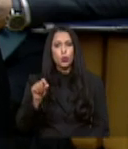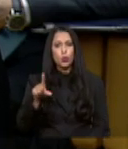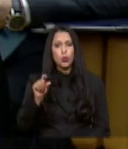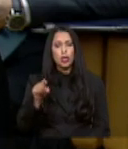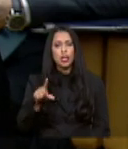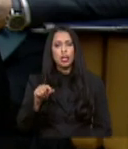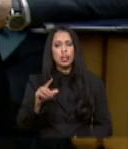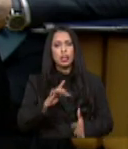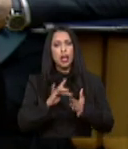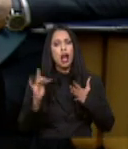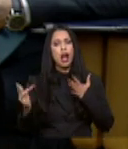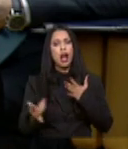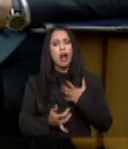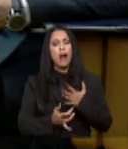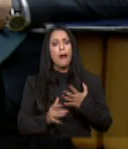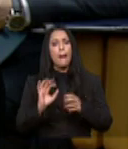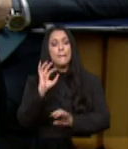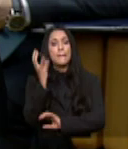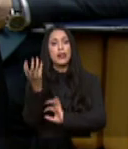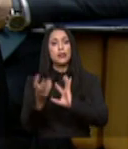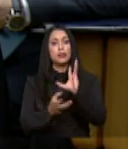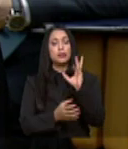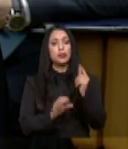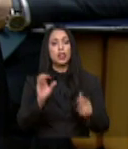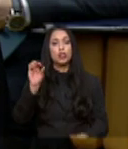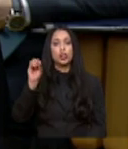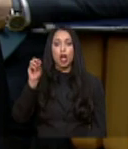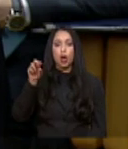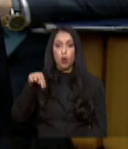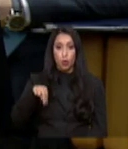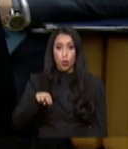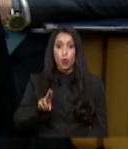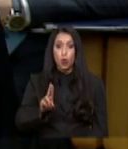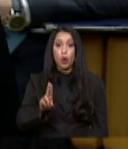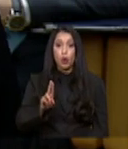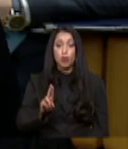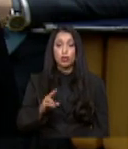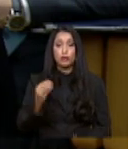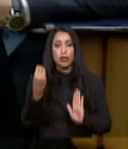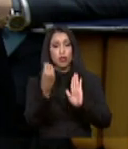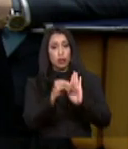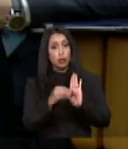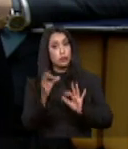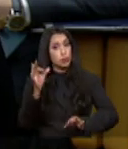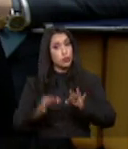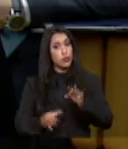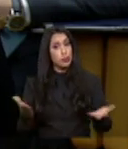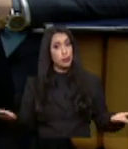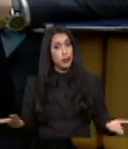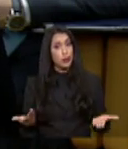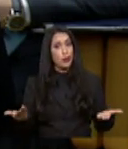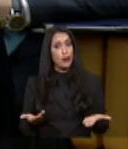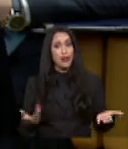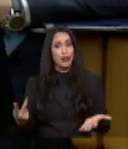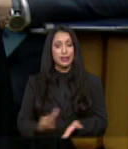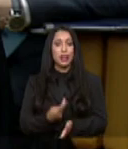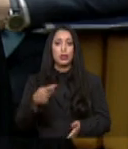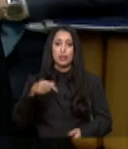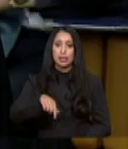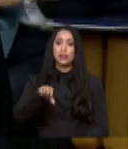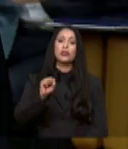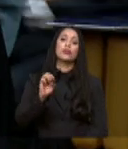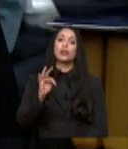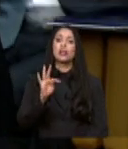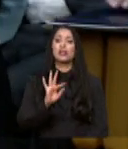para a matéria de meio ambiente da Organização das Nações Unidas, falando sobre o julgamento que está acontecendo nessa Suprema